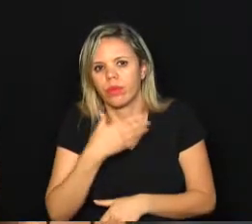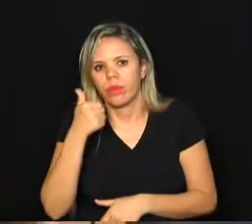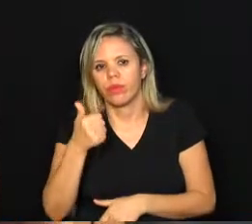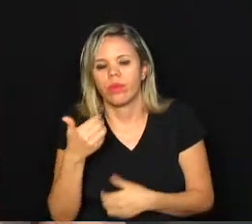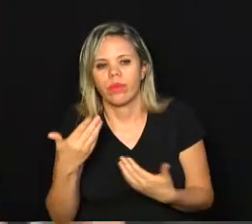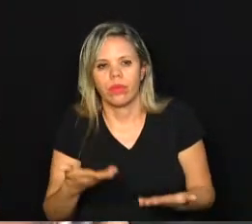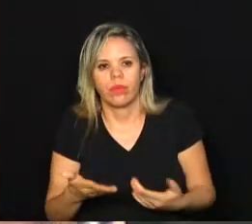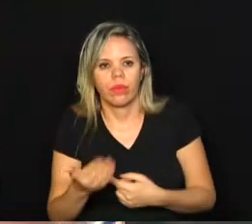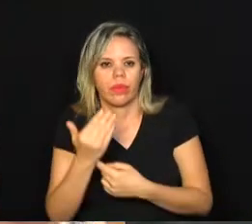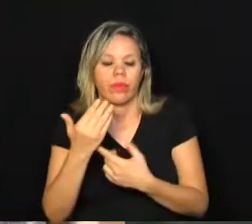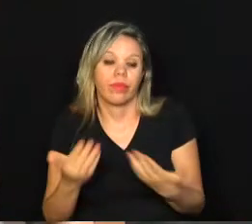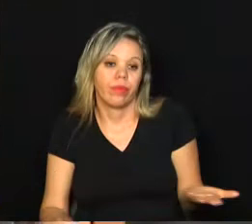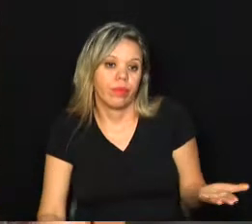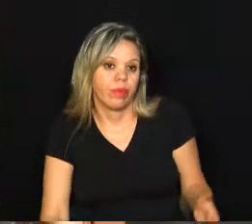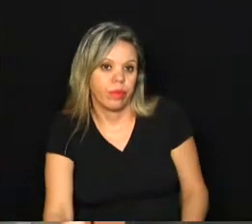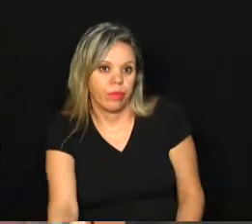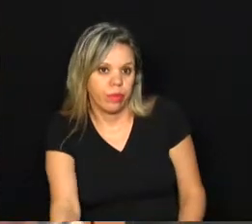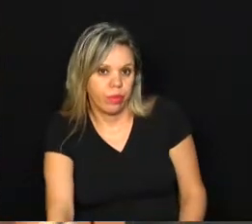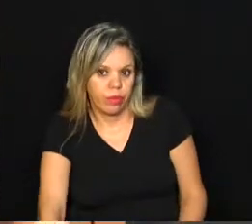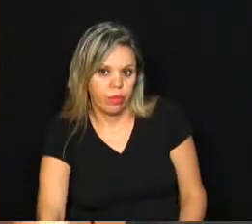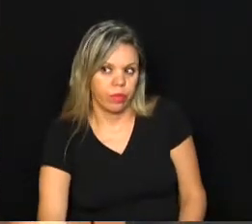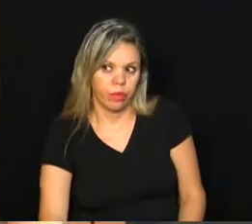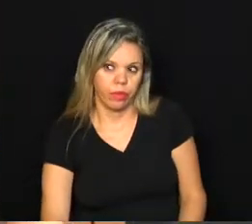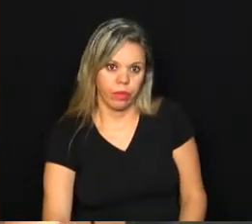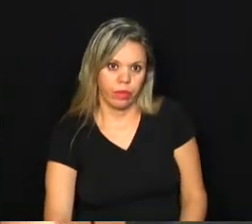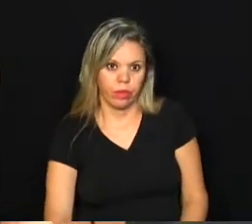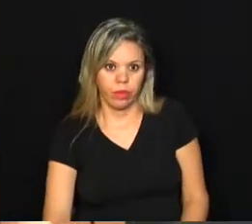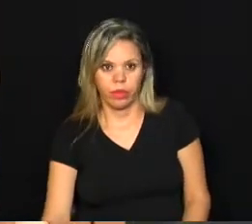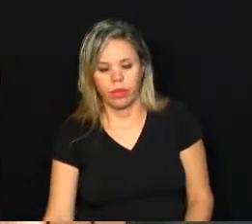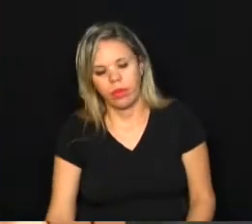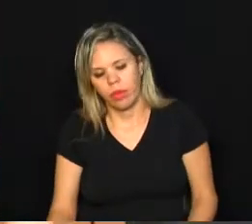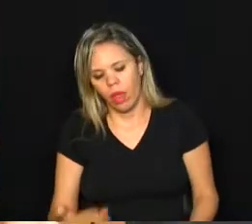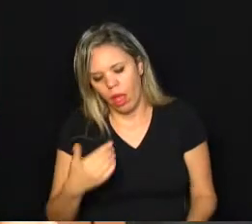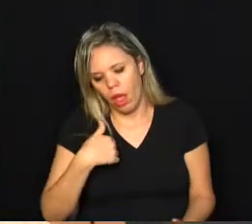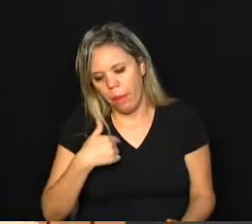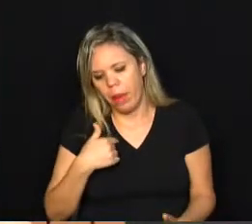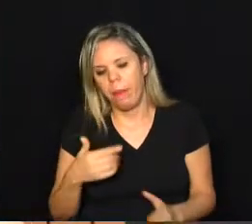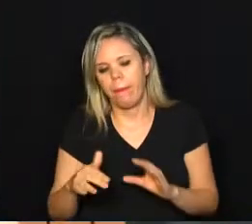da tecnologia? Bom, acredito que essa aí seja para mim, né?